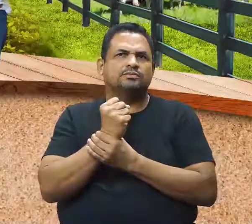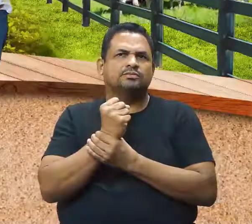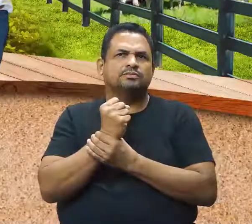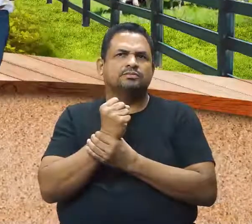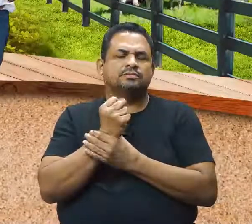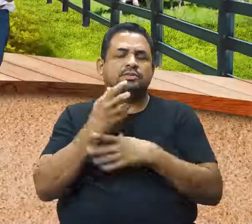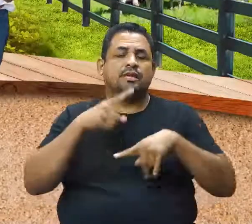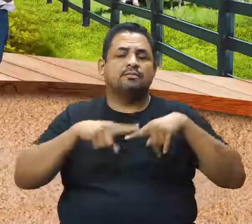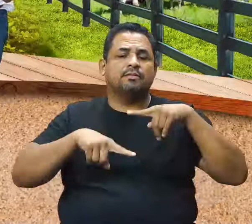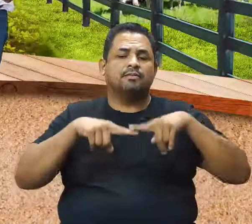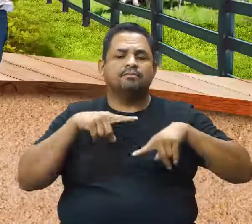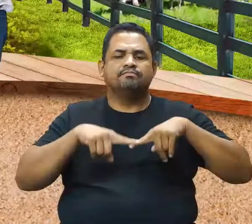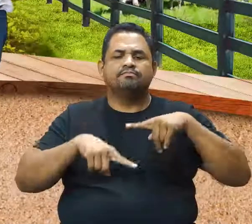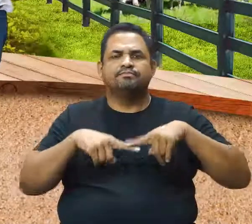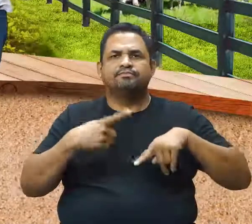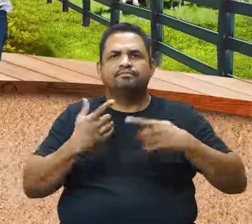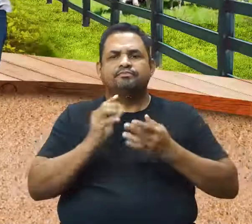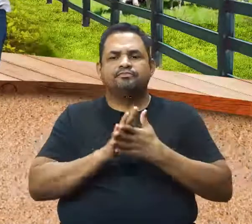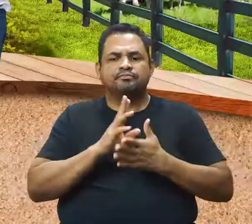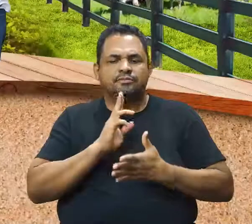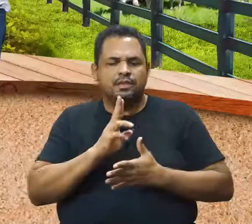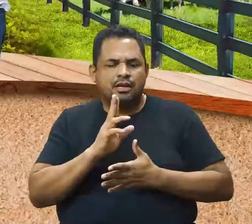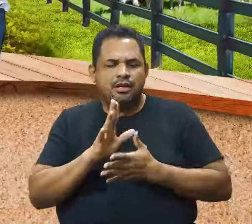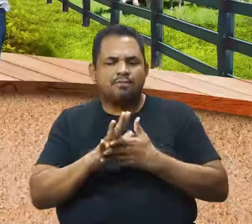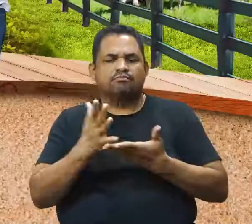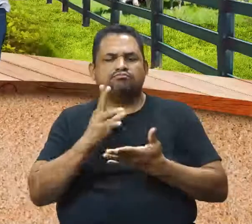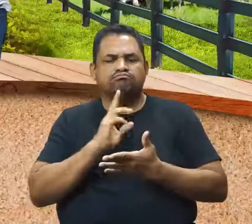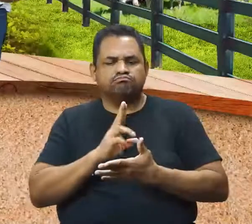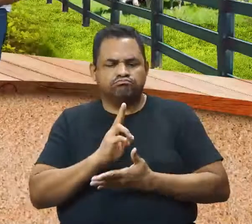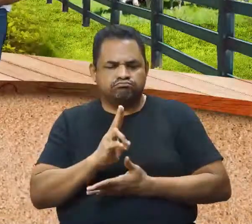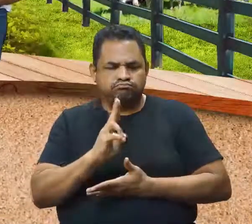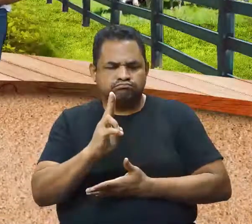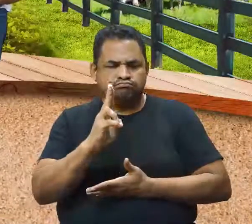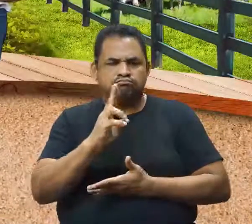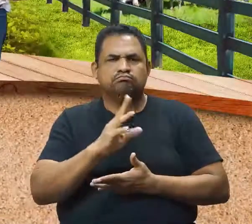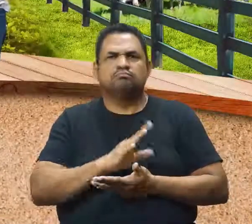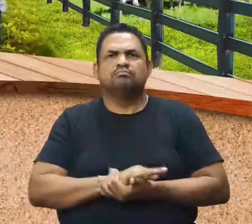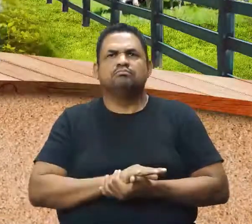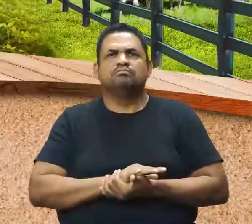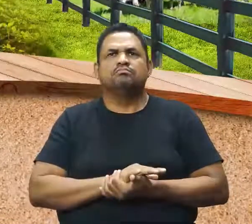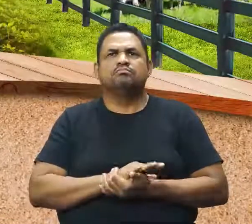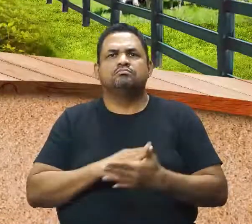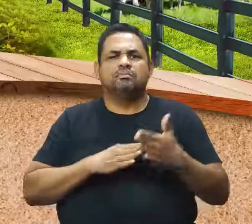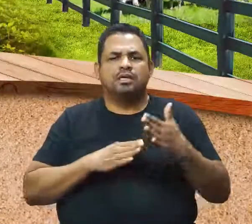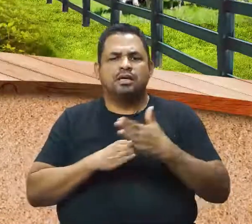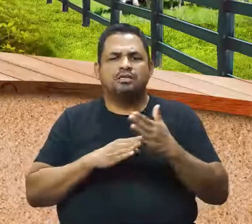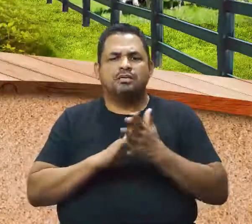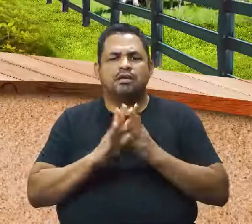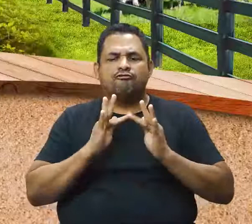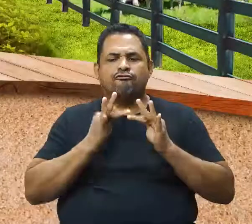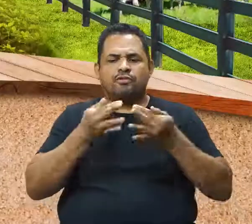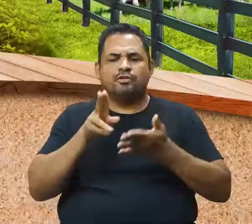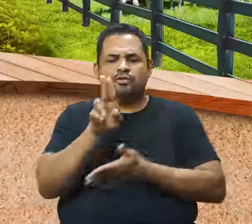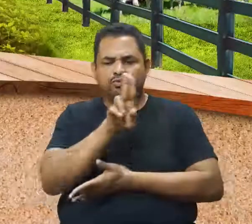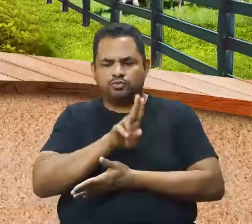aquele produto dure, tenha uma durabilidade até o consumo